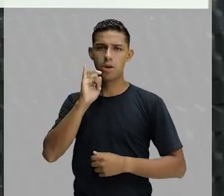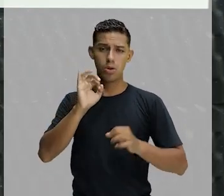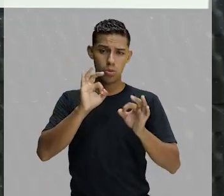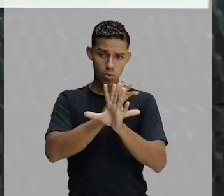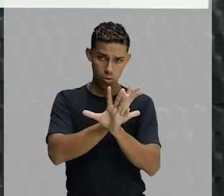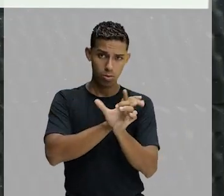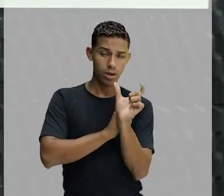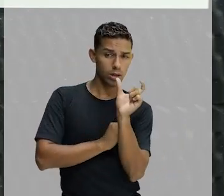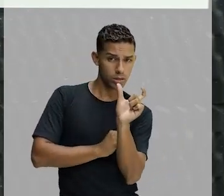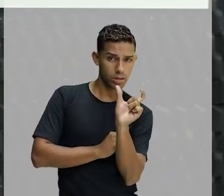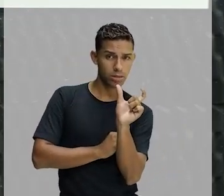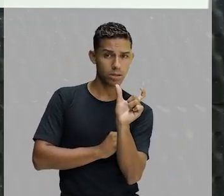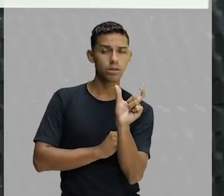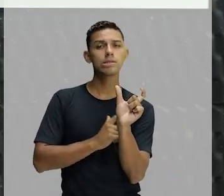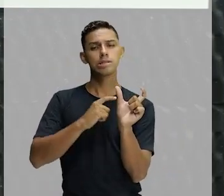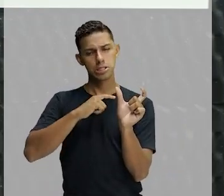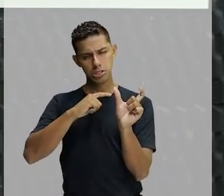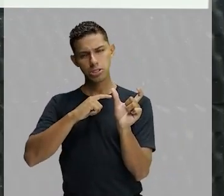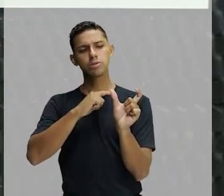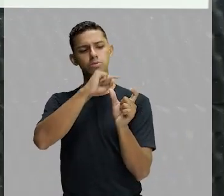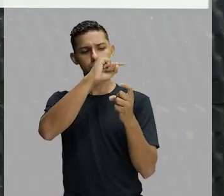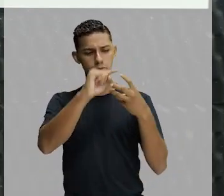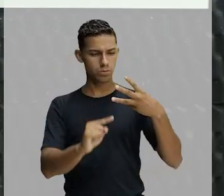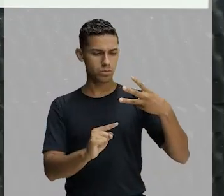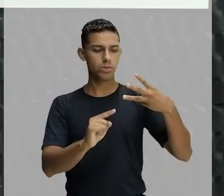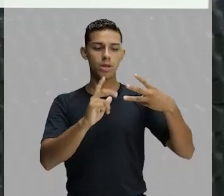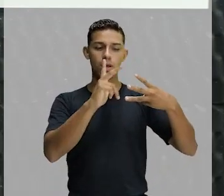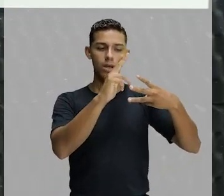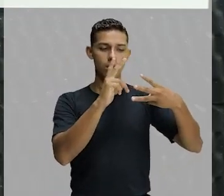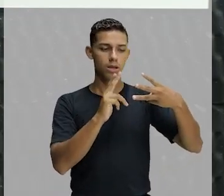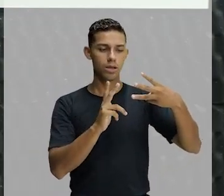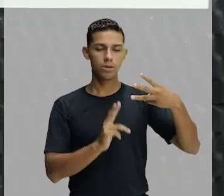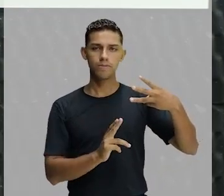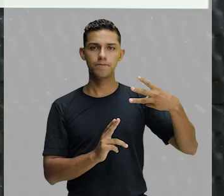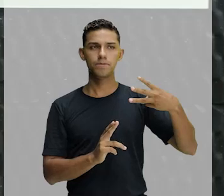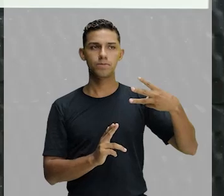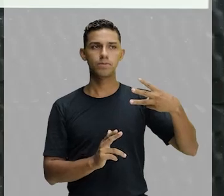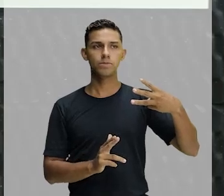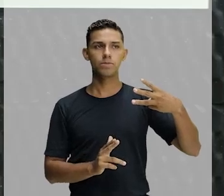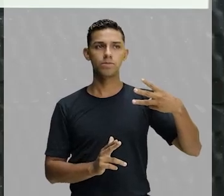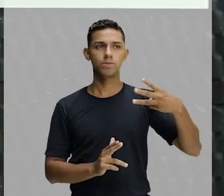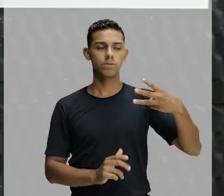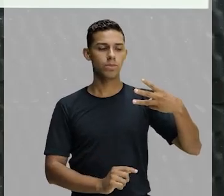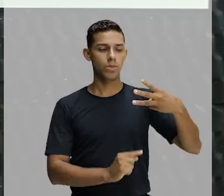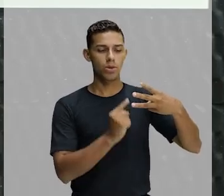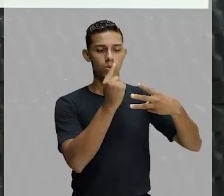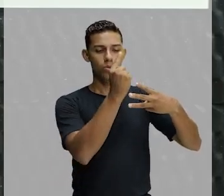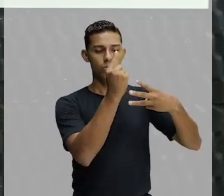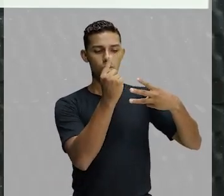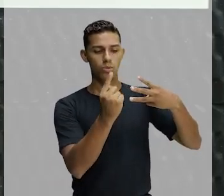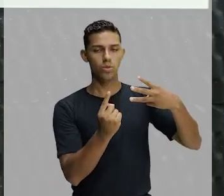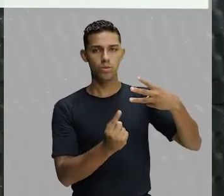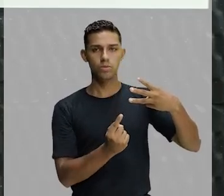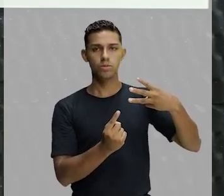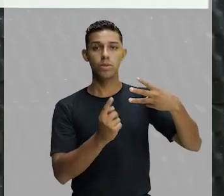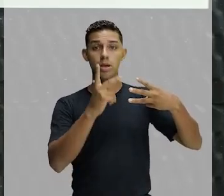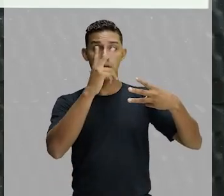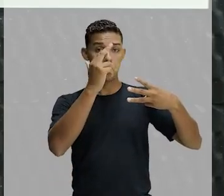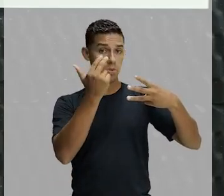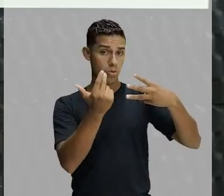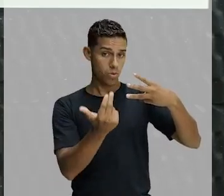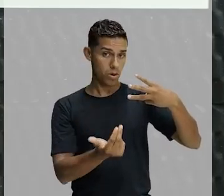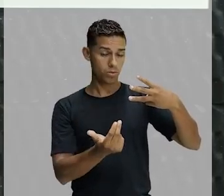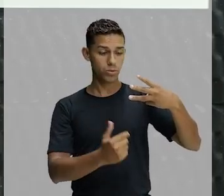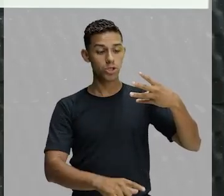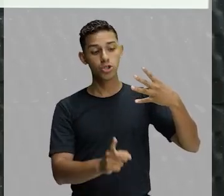completa, esses 3 aqui teriam o mesmo fenótipo. Então, eu teria 3 indivíduos, né, de um tipo para um indivíduo